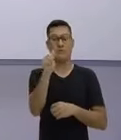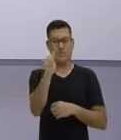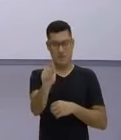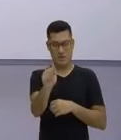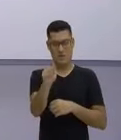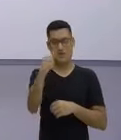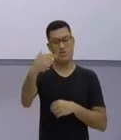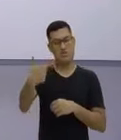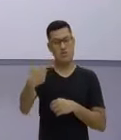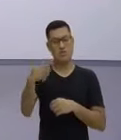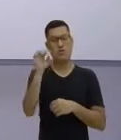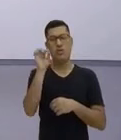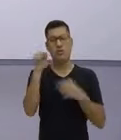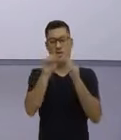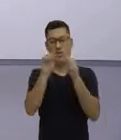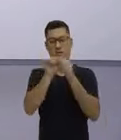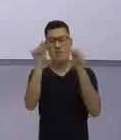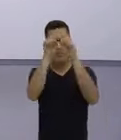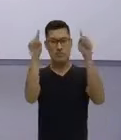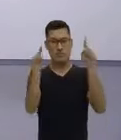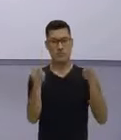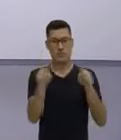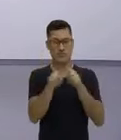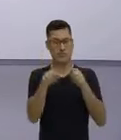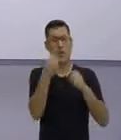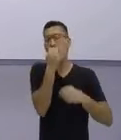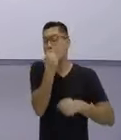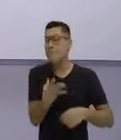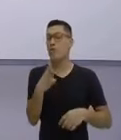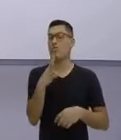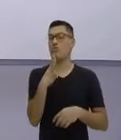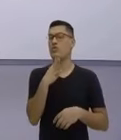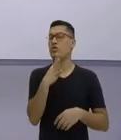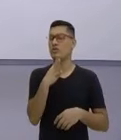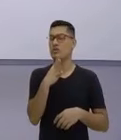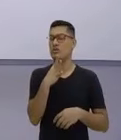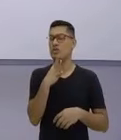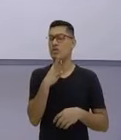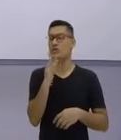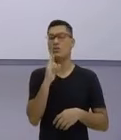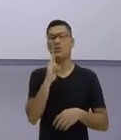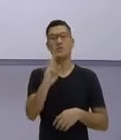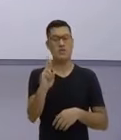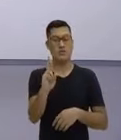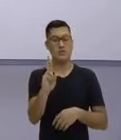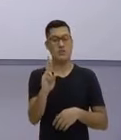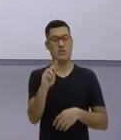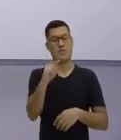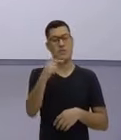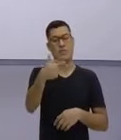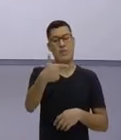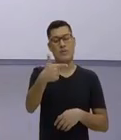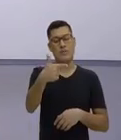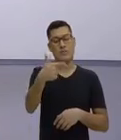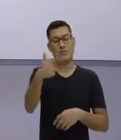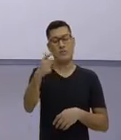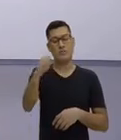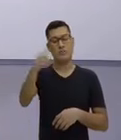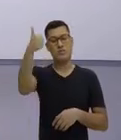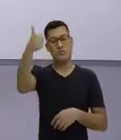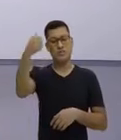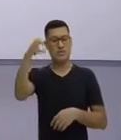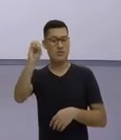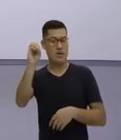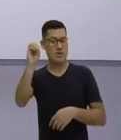interessante que vocês façam uma tabelinha com as potências de 2, porque é bom conhecer esses resultados. Tá? Até o 2 elevado a décima. Tá certo? O